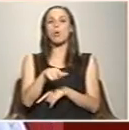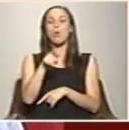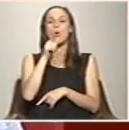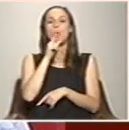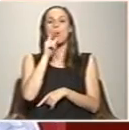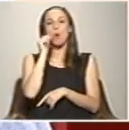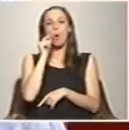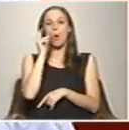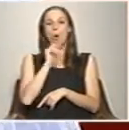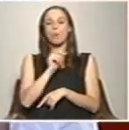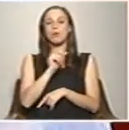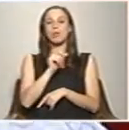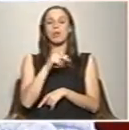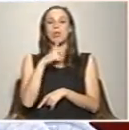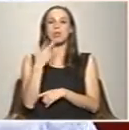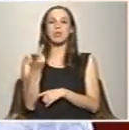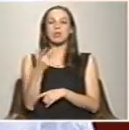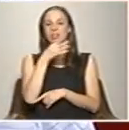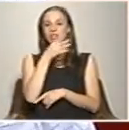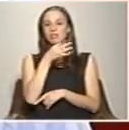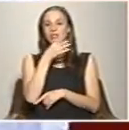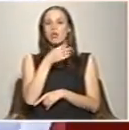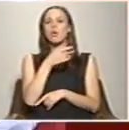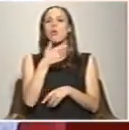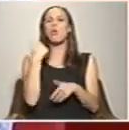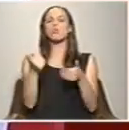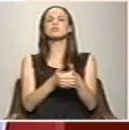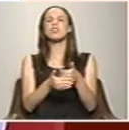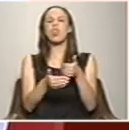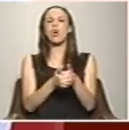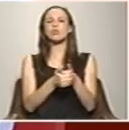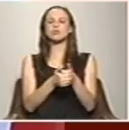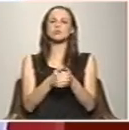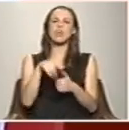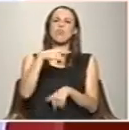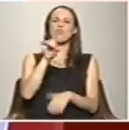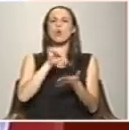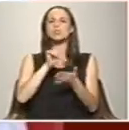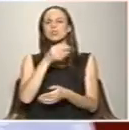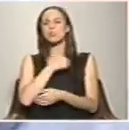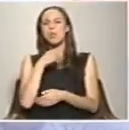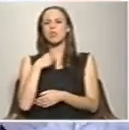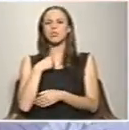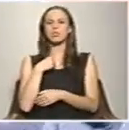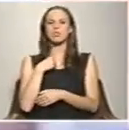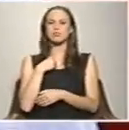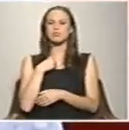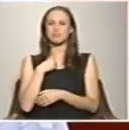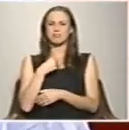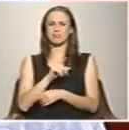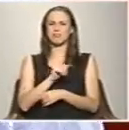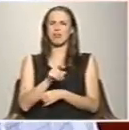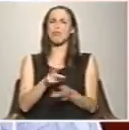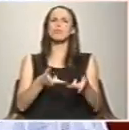estado perdido. Porque ele quando veio dizer que os idosos acabam muito por centros médicos, já há muito tempo, o melhor é de facto libertá-los do